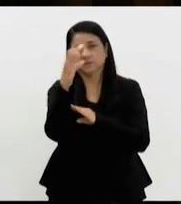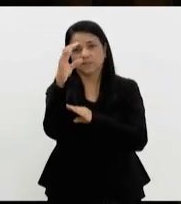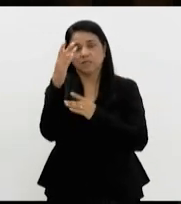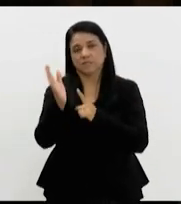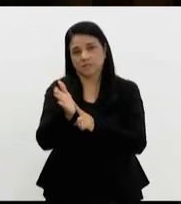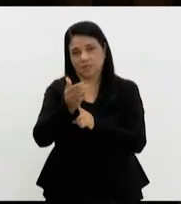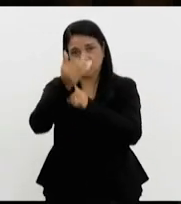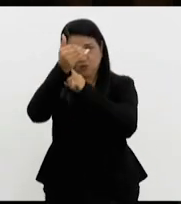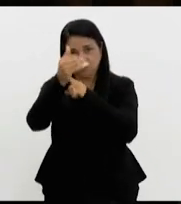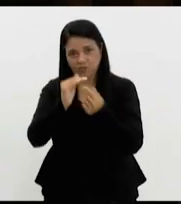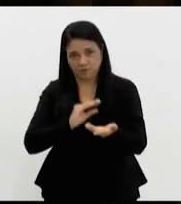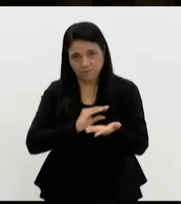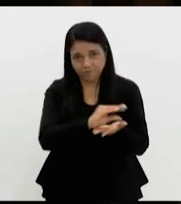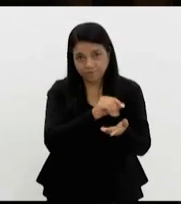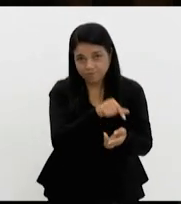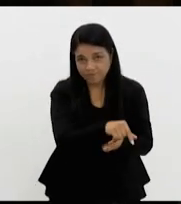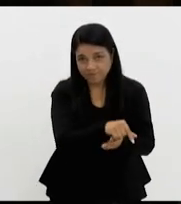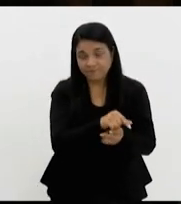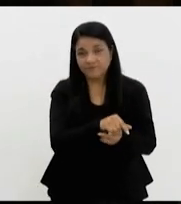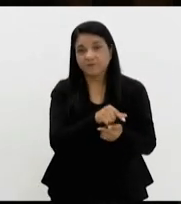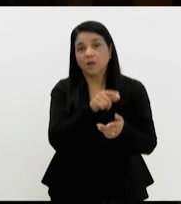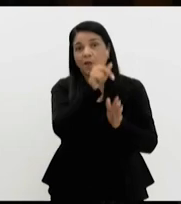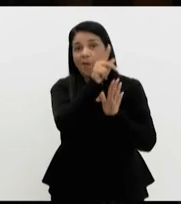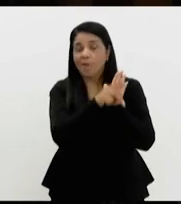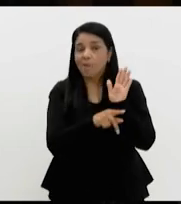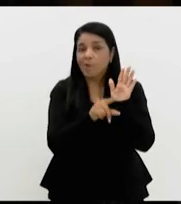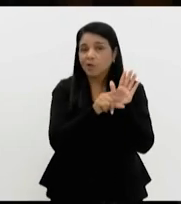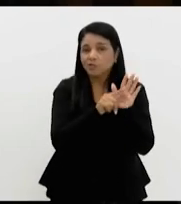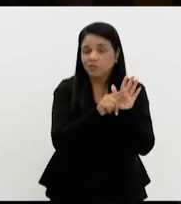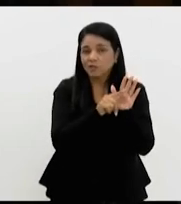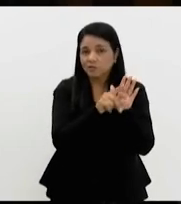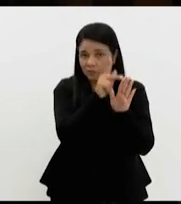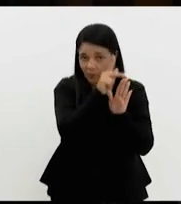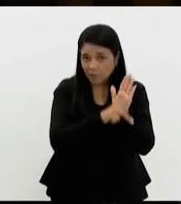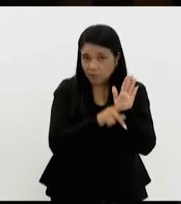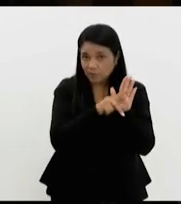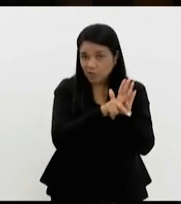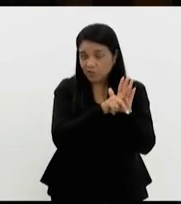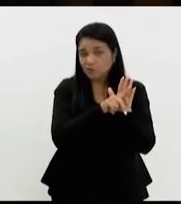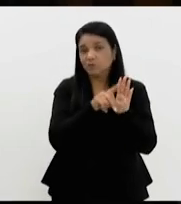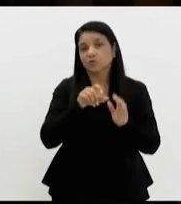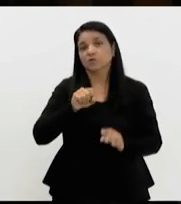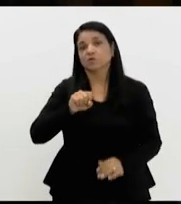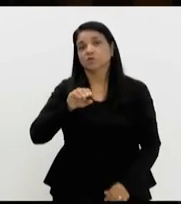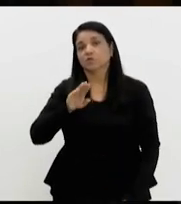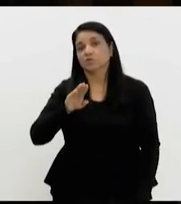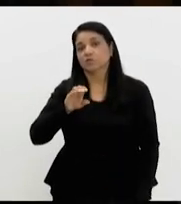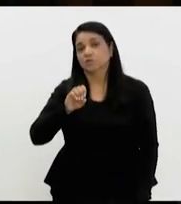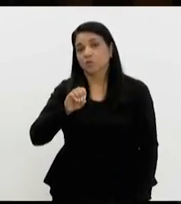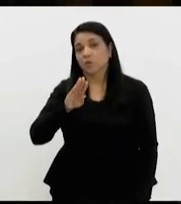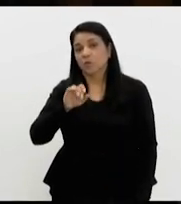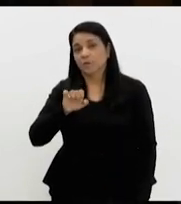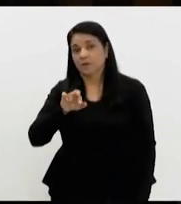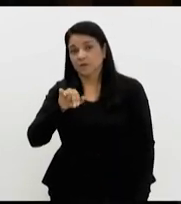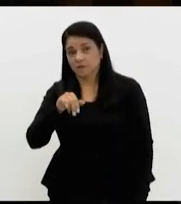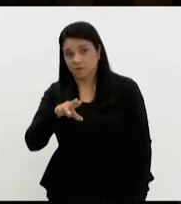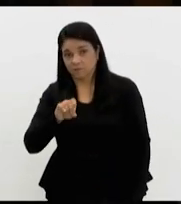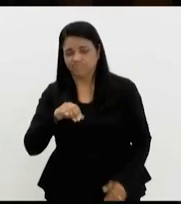tecnologia. Esse foi o projeto de Fundo Soberano que nós votamos aqui na Alerj. Com o